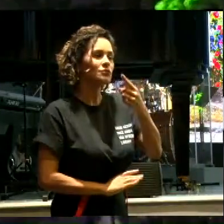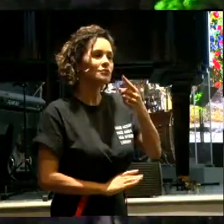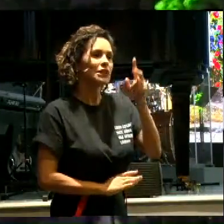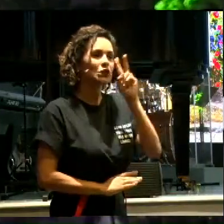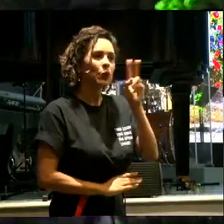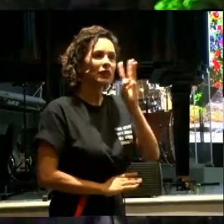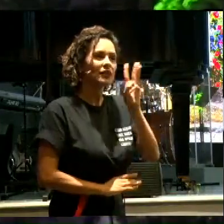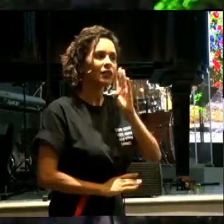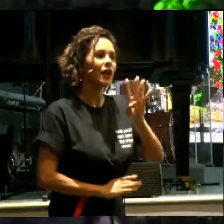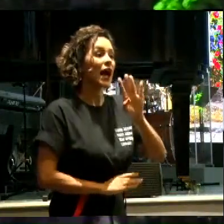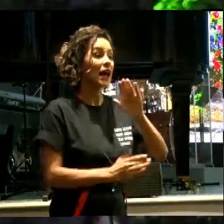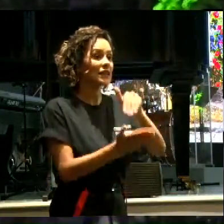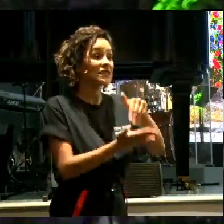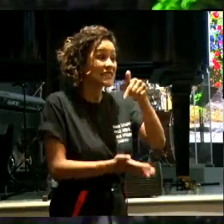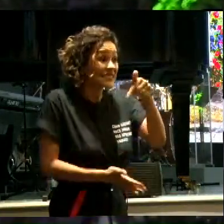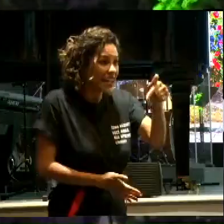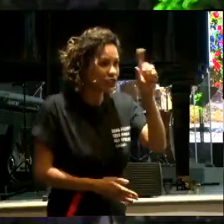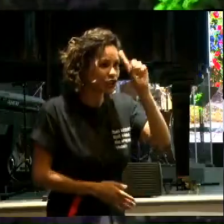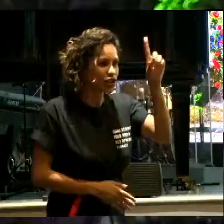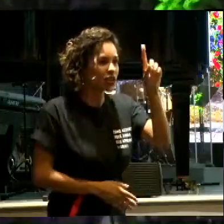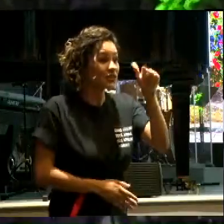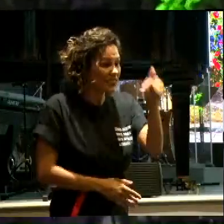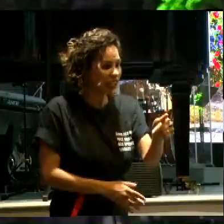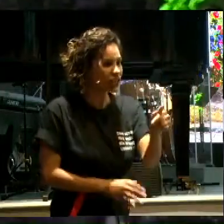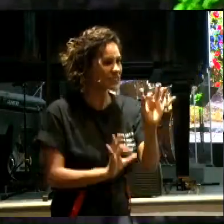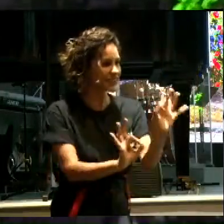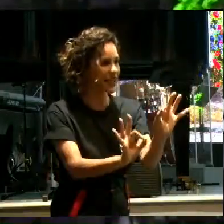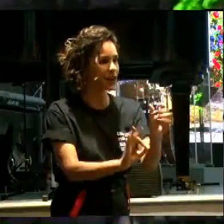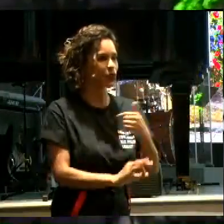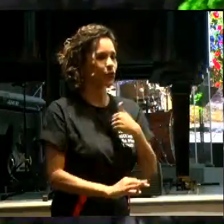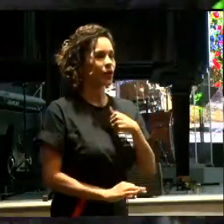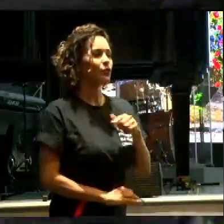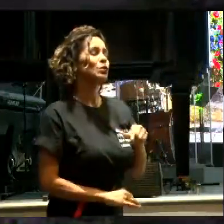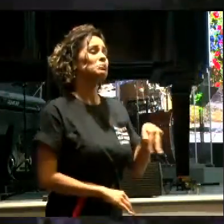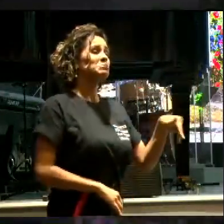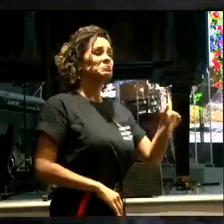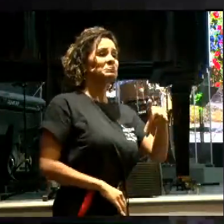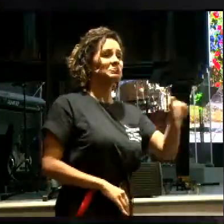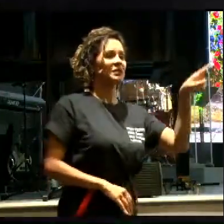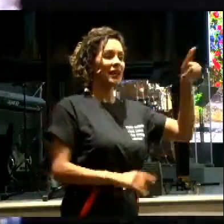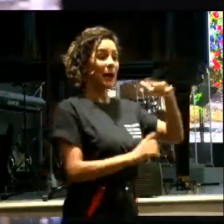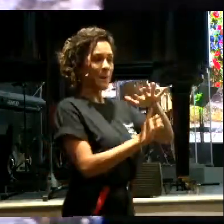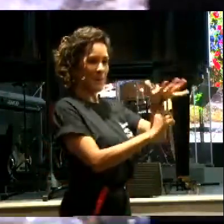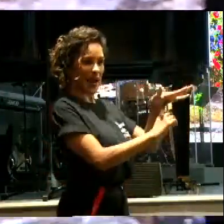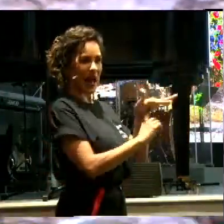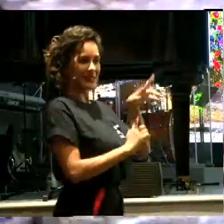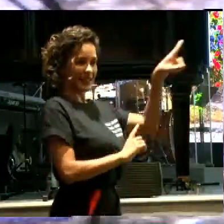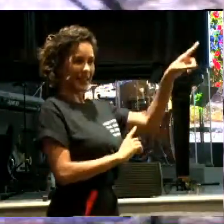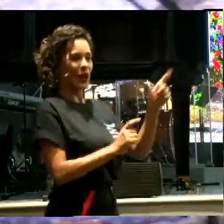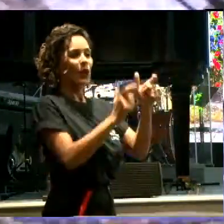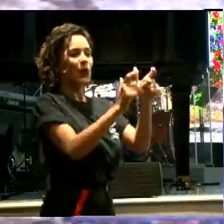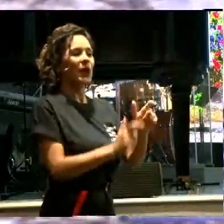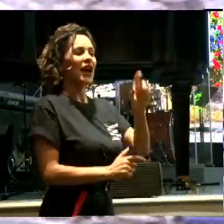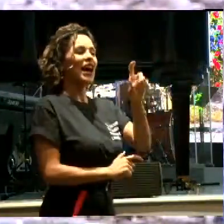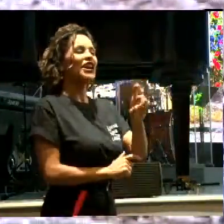eu lá naquela praça cinematográfica de Xerém, que eu não vou nem descrever para vocês, que é para não quebrar o clima.